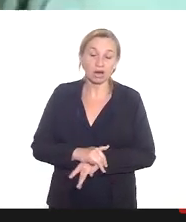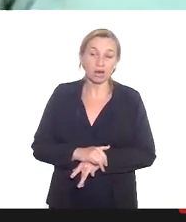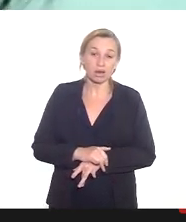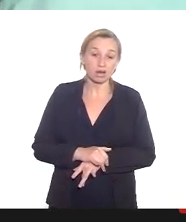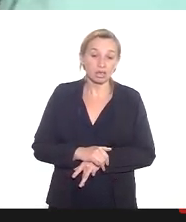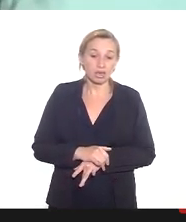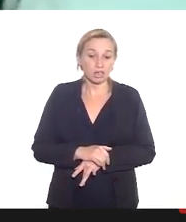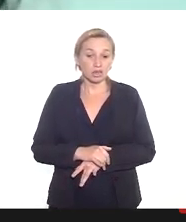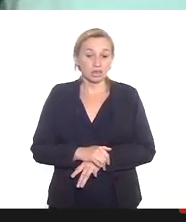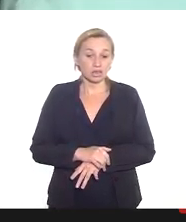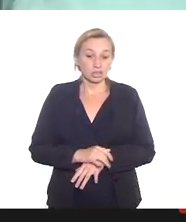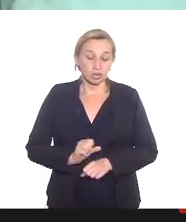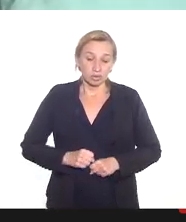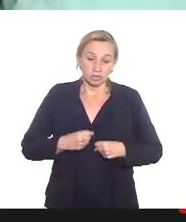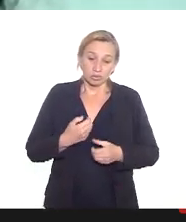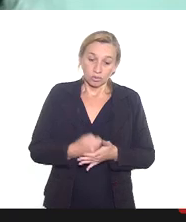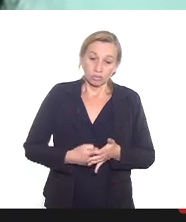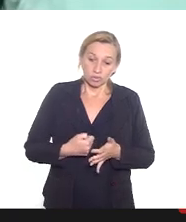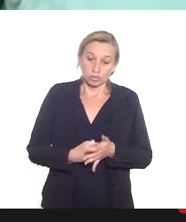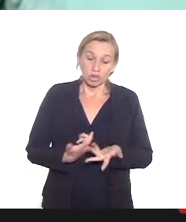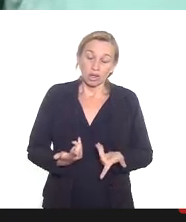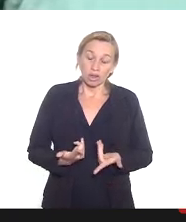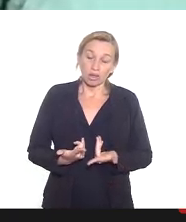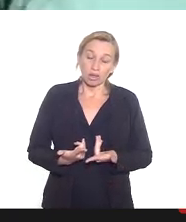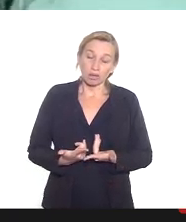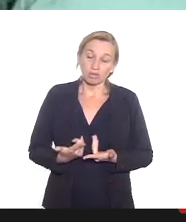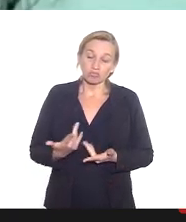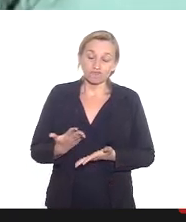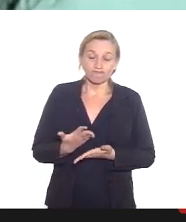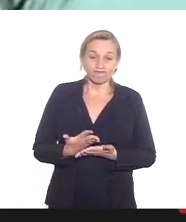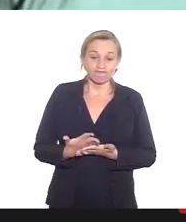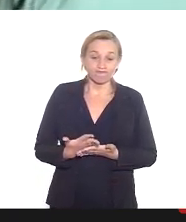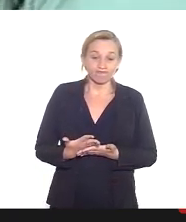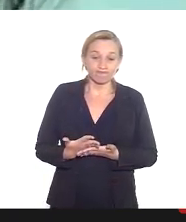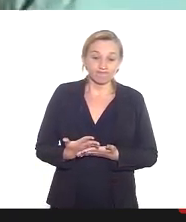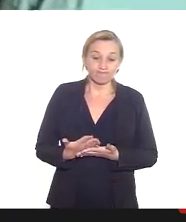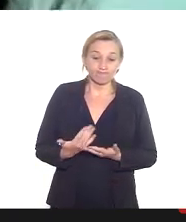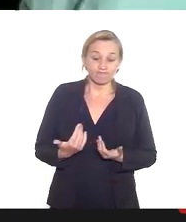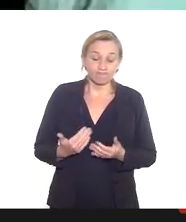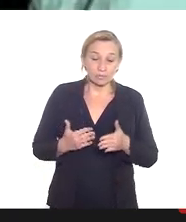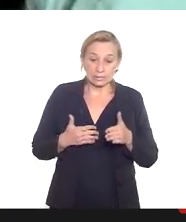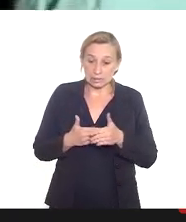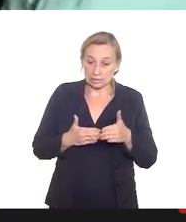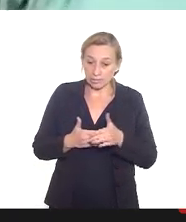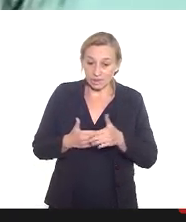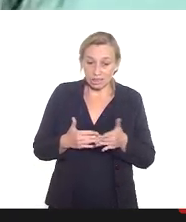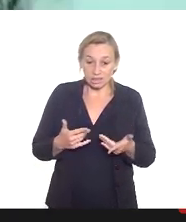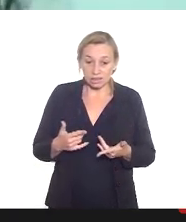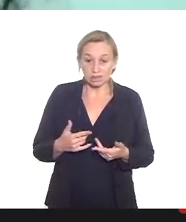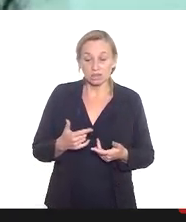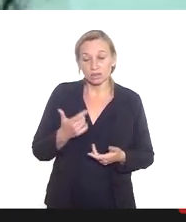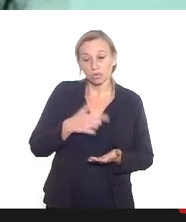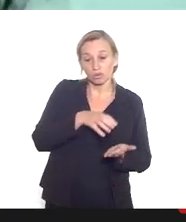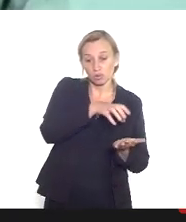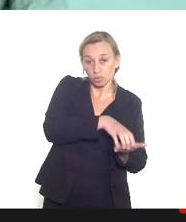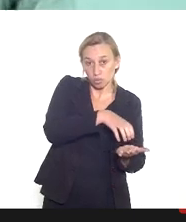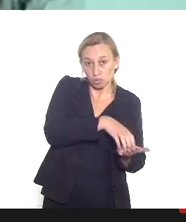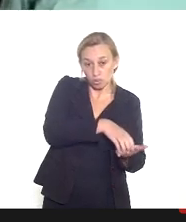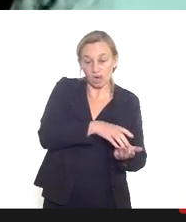super pertinente na entendendo as nossas limitações enquanto rede